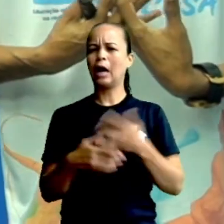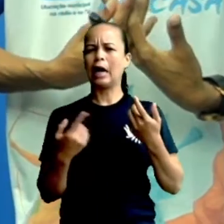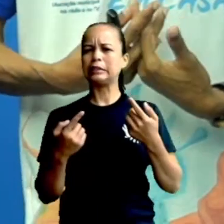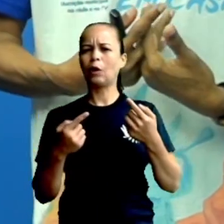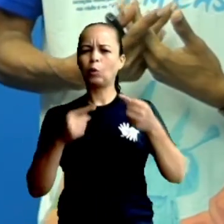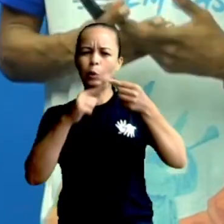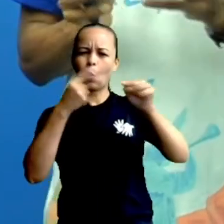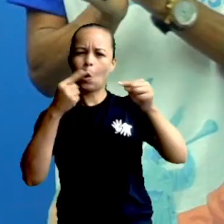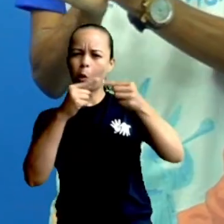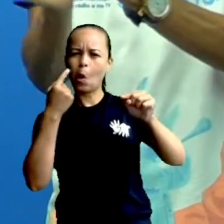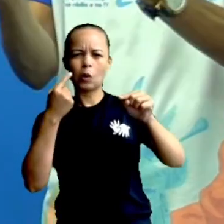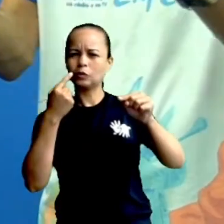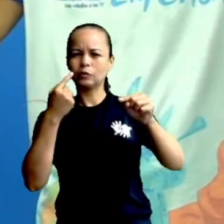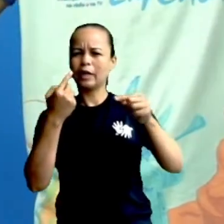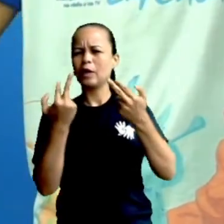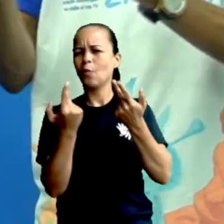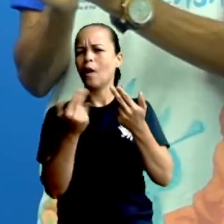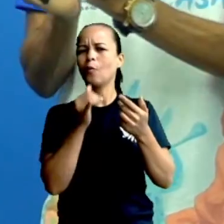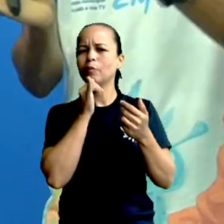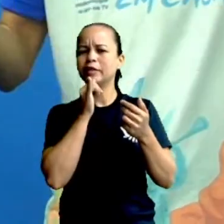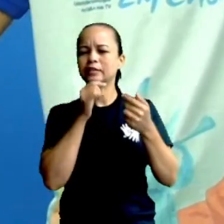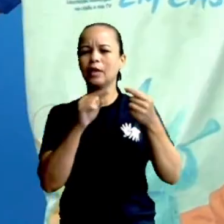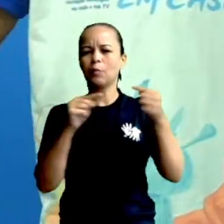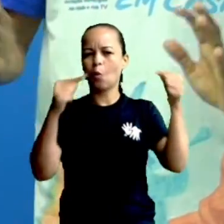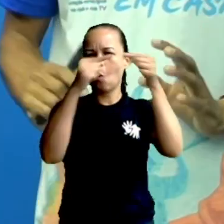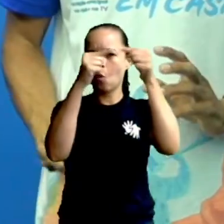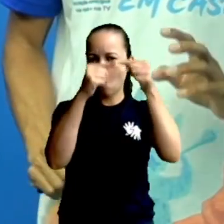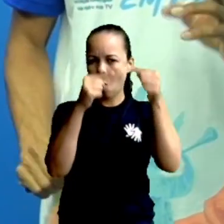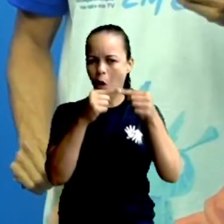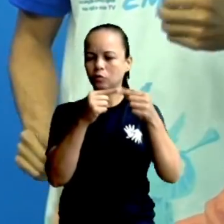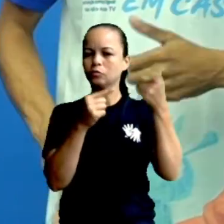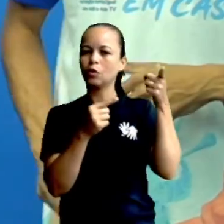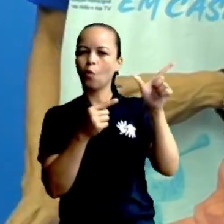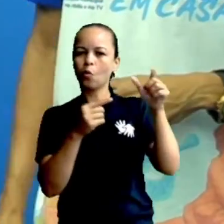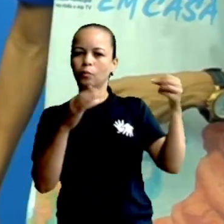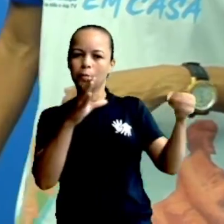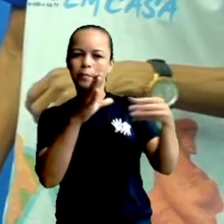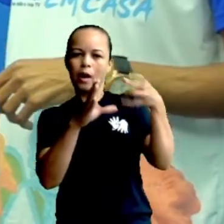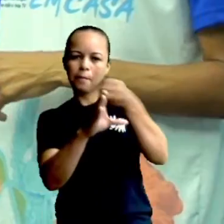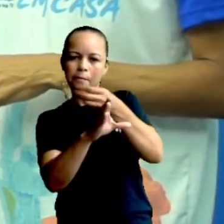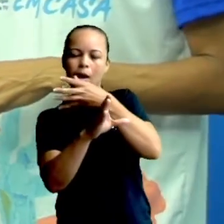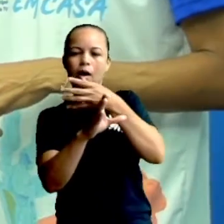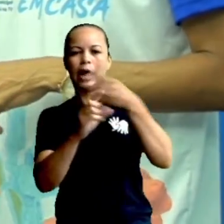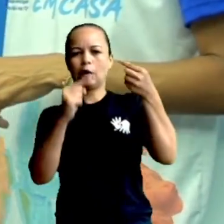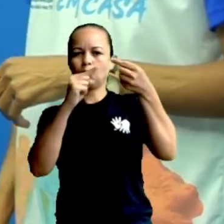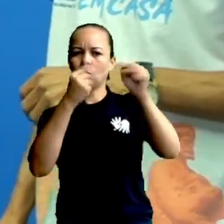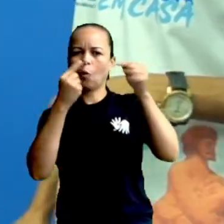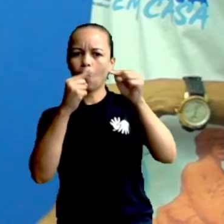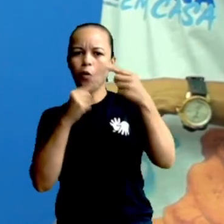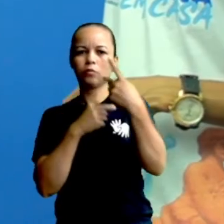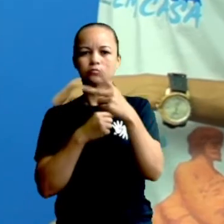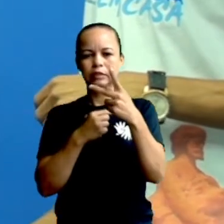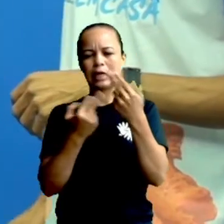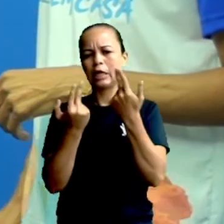com você, estou divergindo de você. Então, cada um tem sua opinião, cada um vai para um caminho diferente. Entendeu o macete aí de lente?